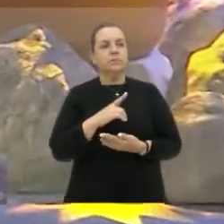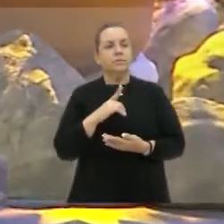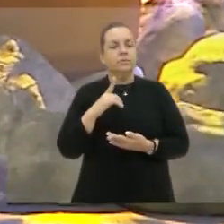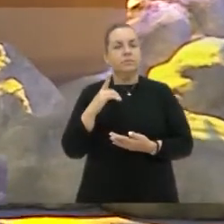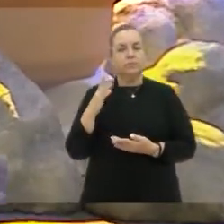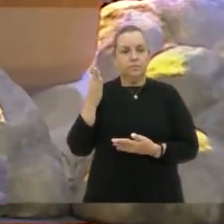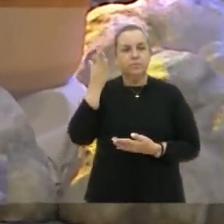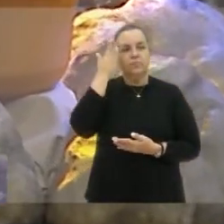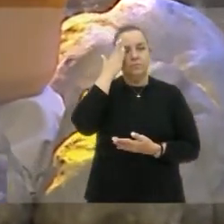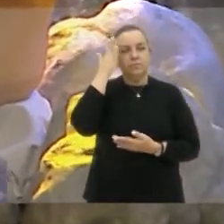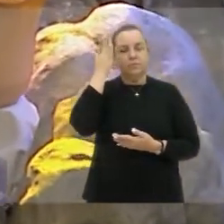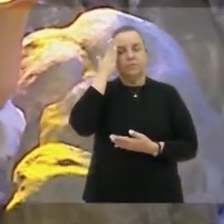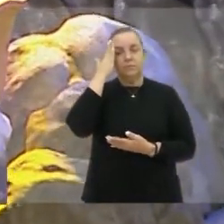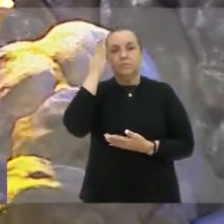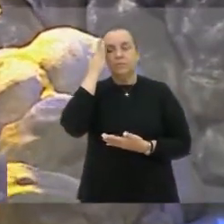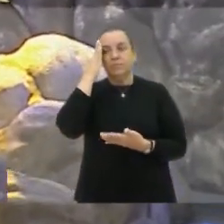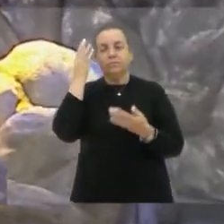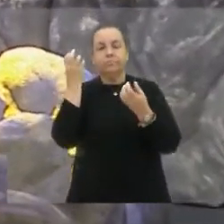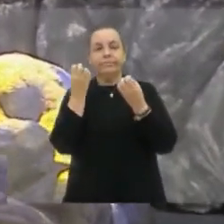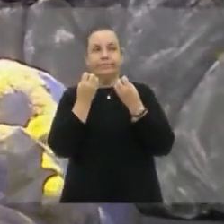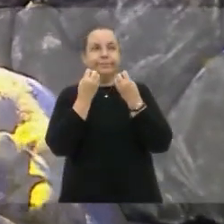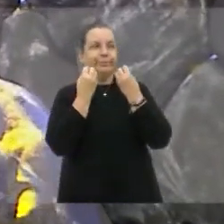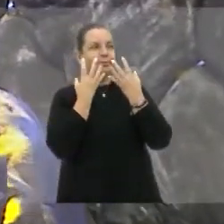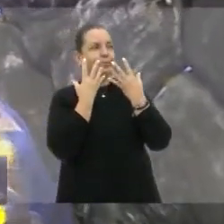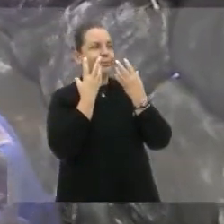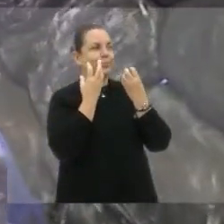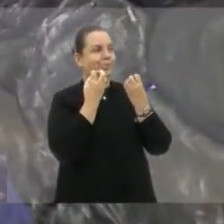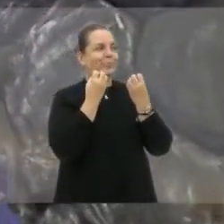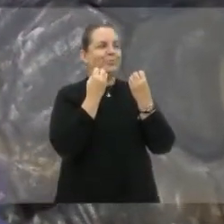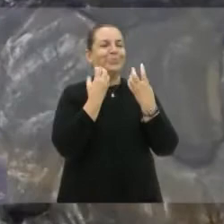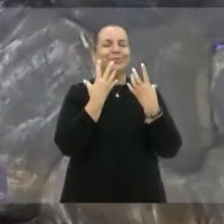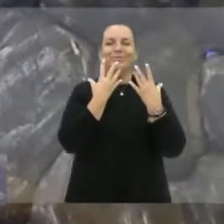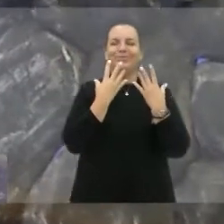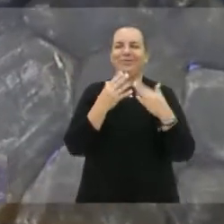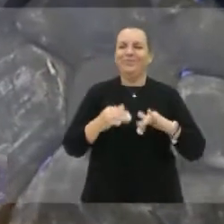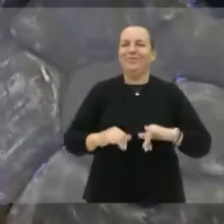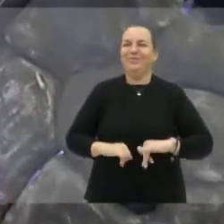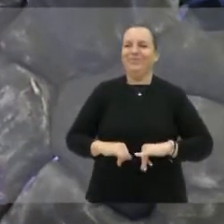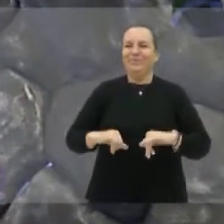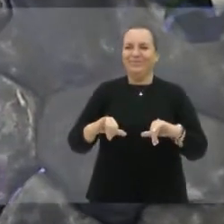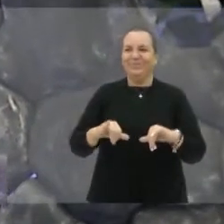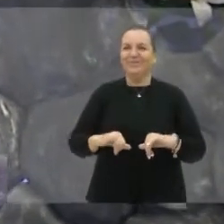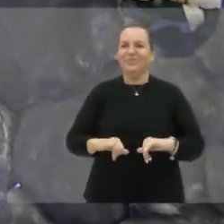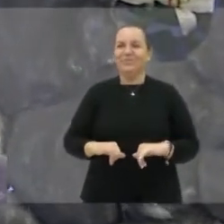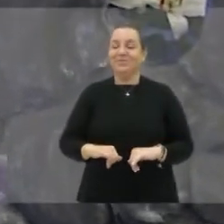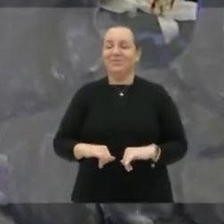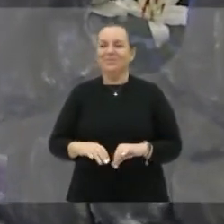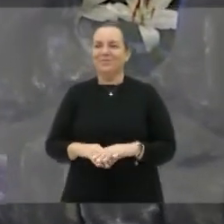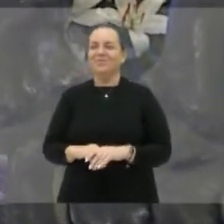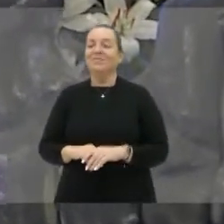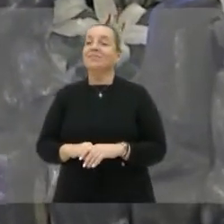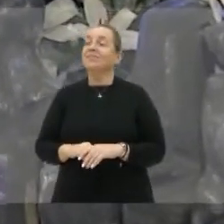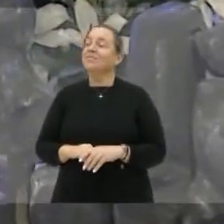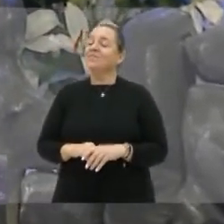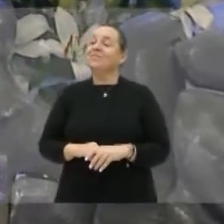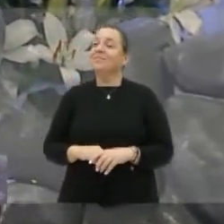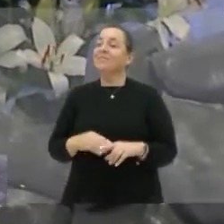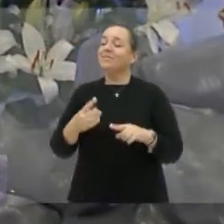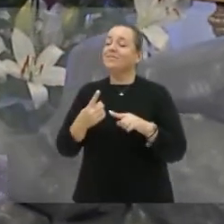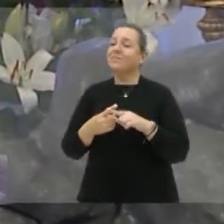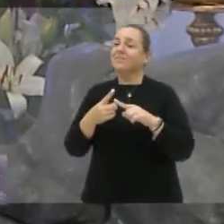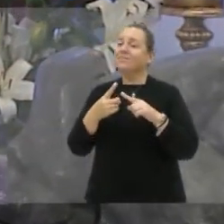Eu sei bem que tens tudo que tem sofrido e vivido neste momento. Deposite aos pés da cruz do Senhor.